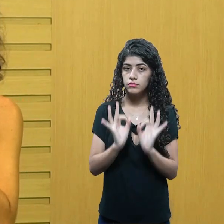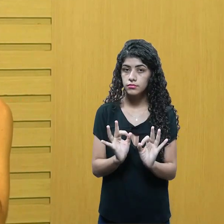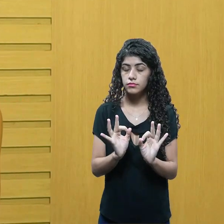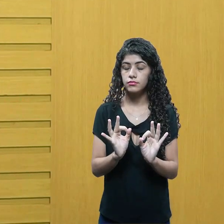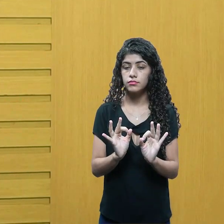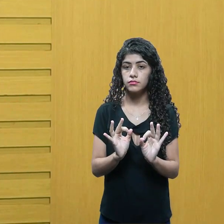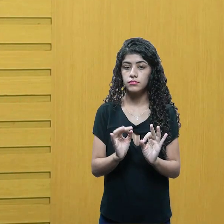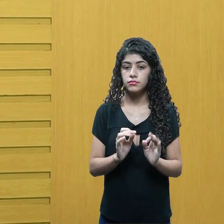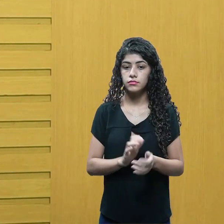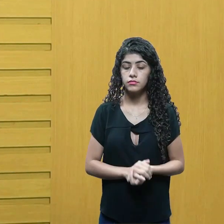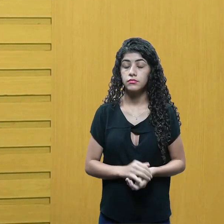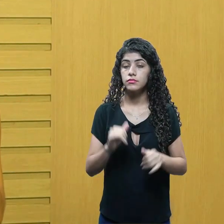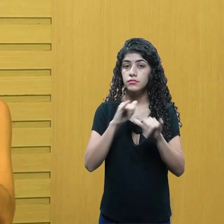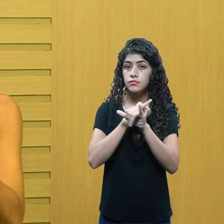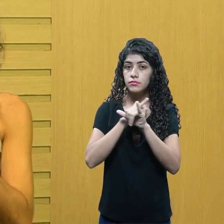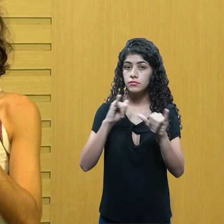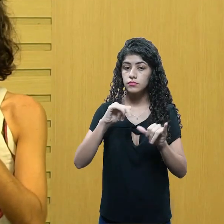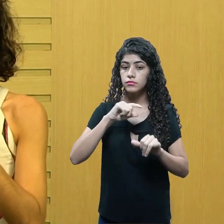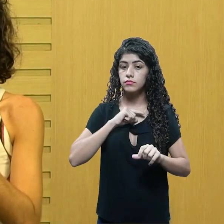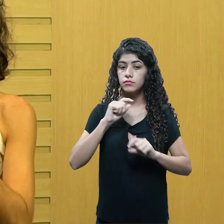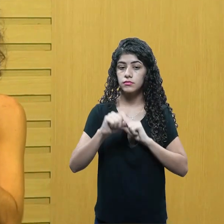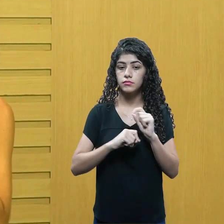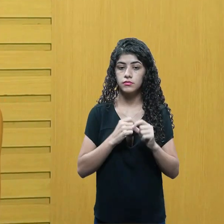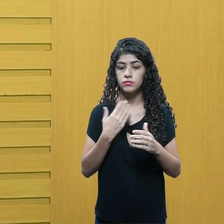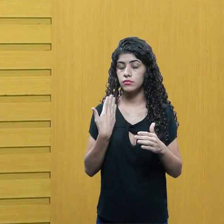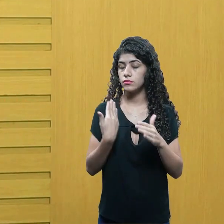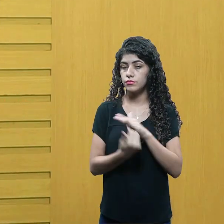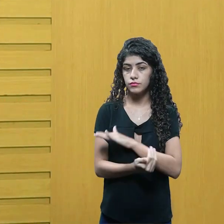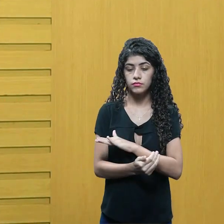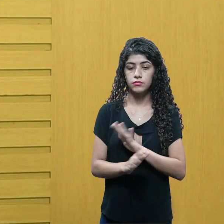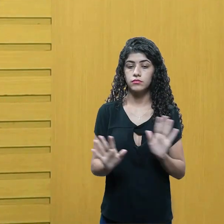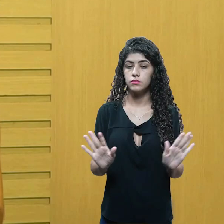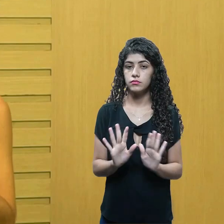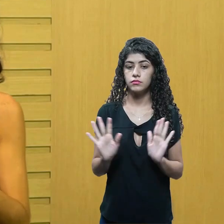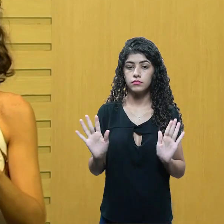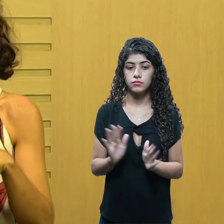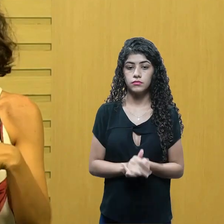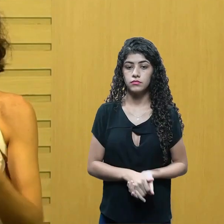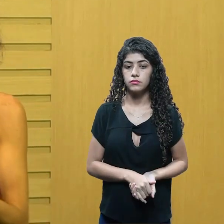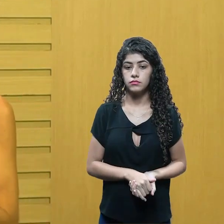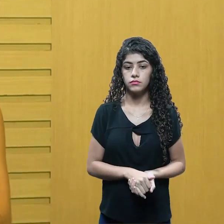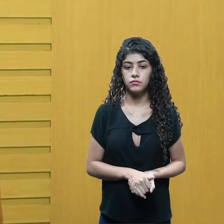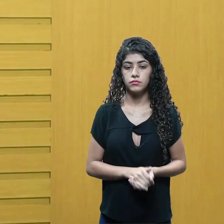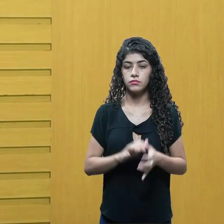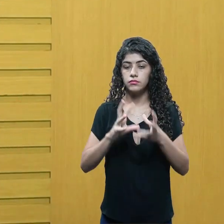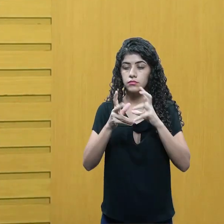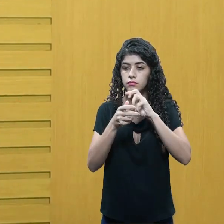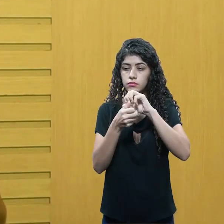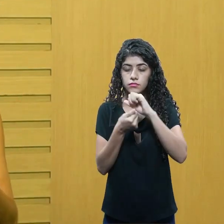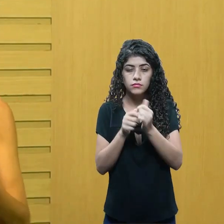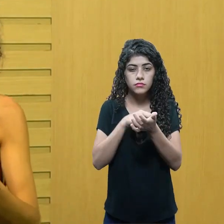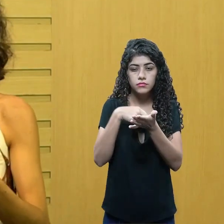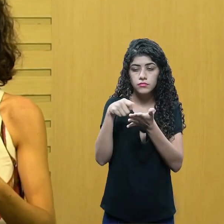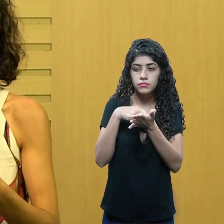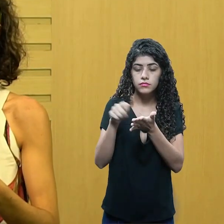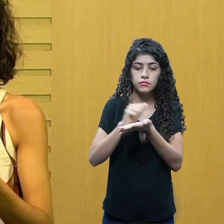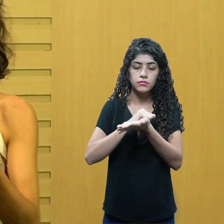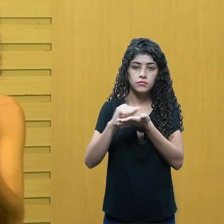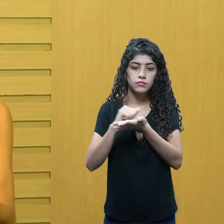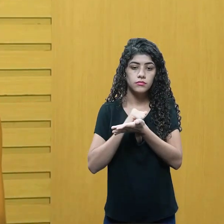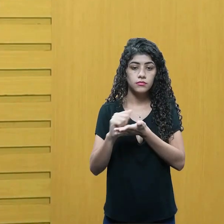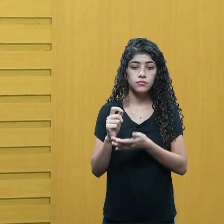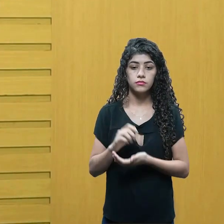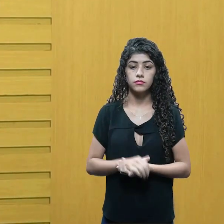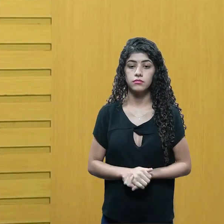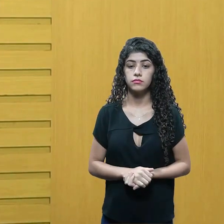maneira correta para que os dados da sua nota fiscal, elas não se percam. Notas rasuradas, notas que